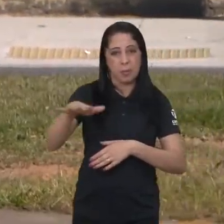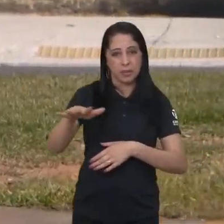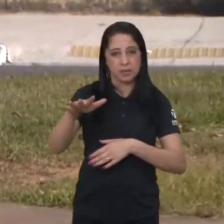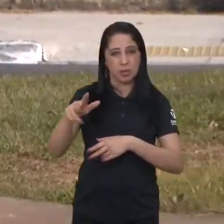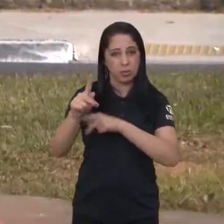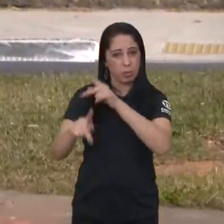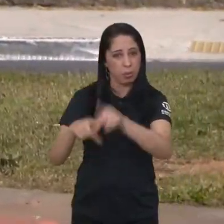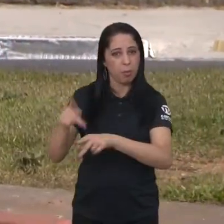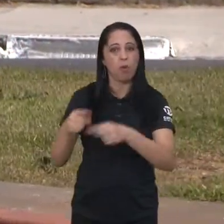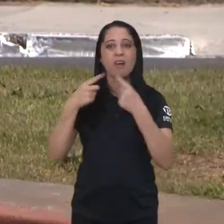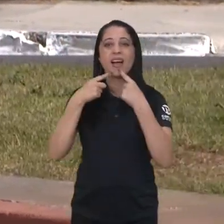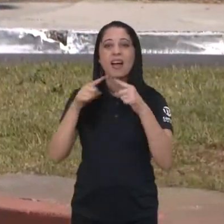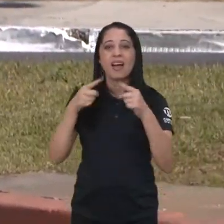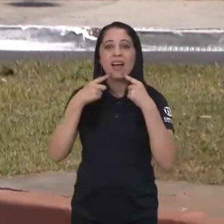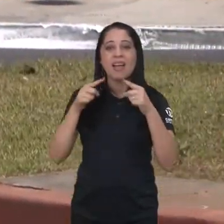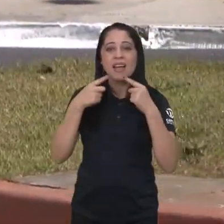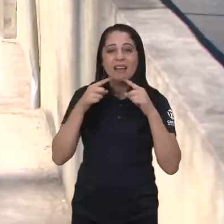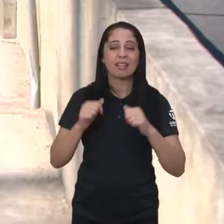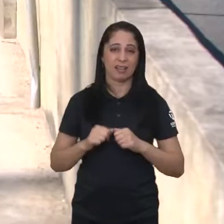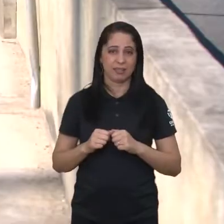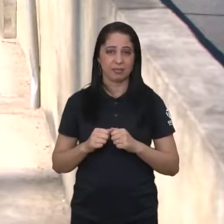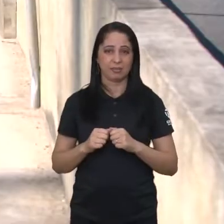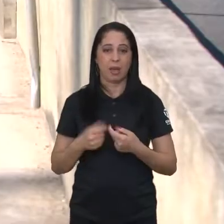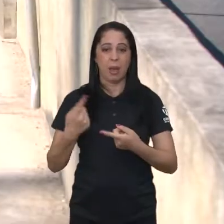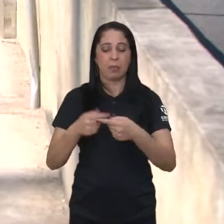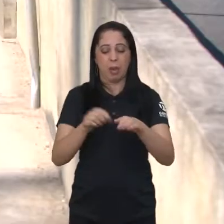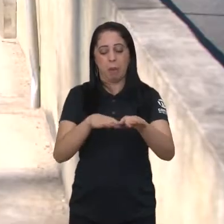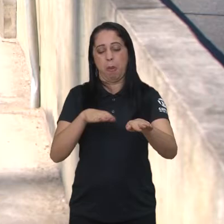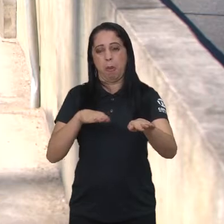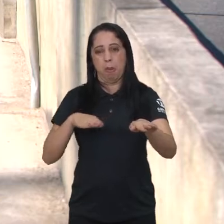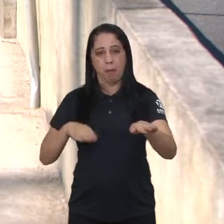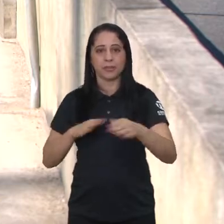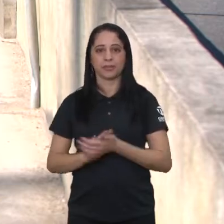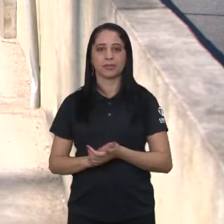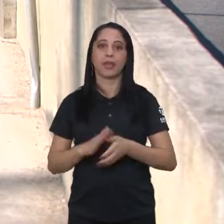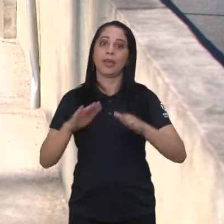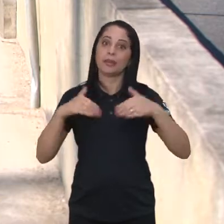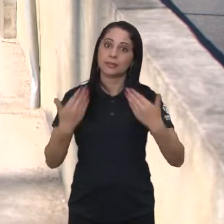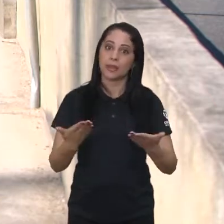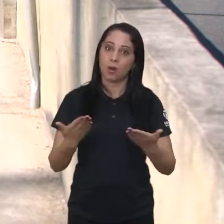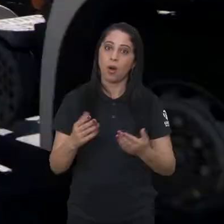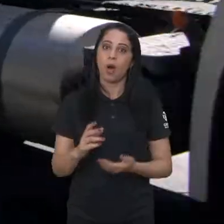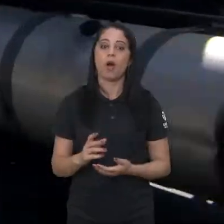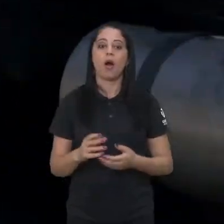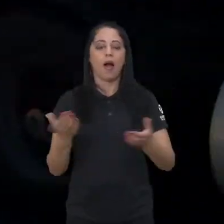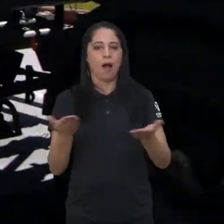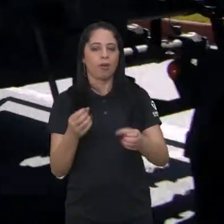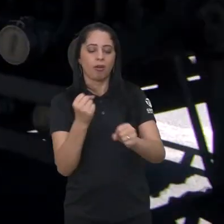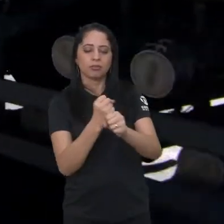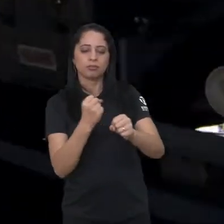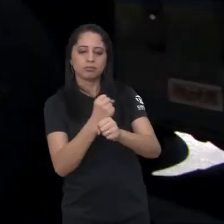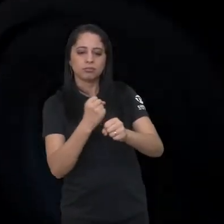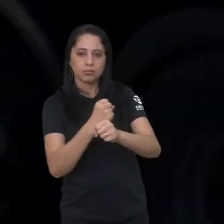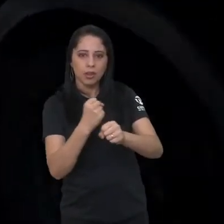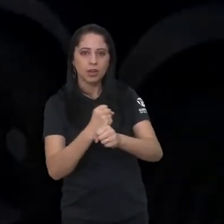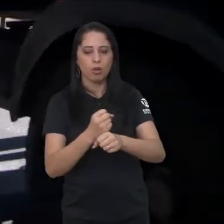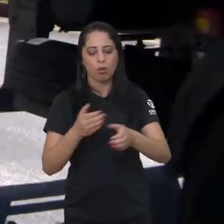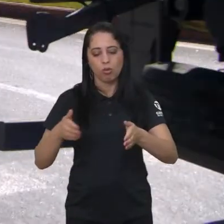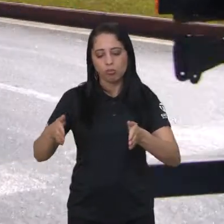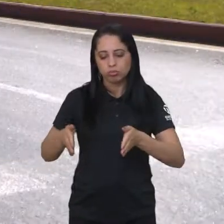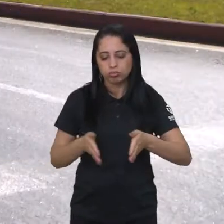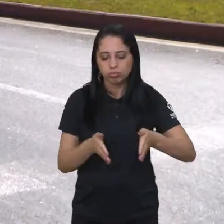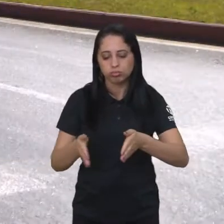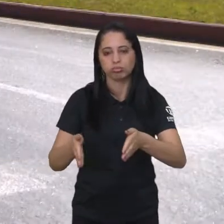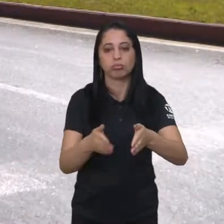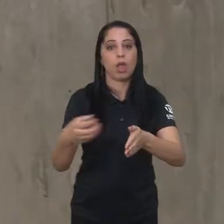dos moradores que pediam providências. O resultado veio com uma nova obra viária apresentada para desafogar o